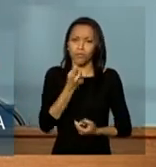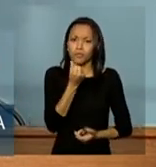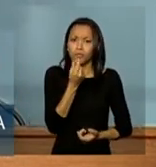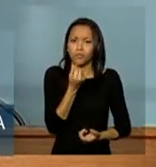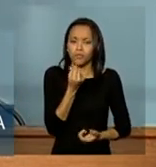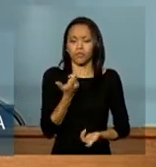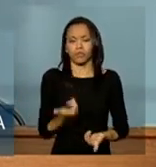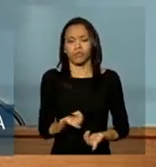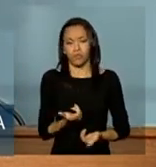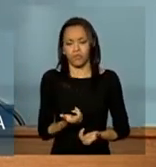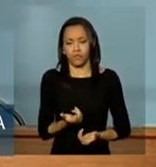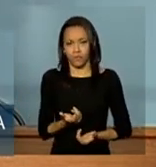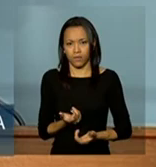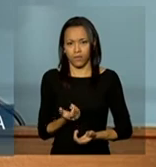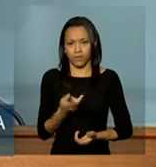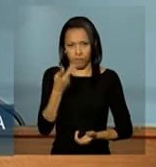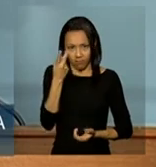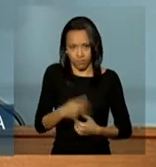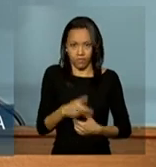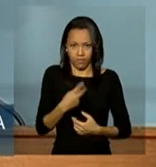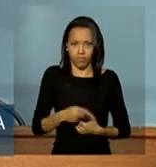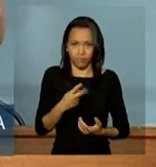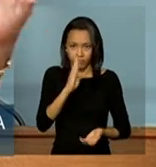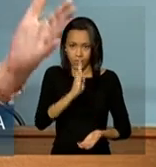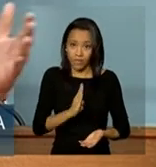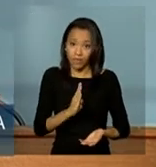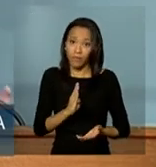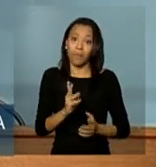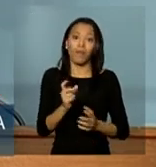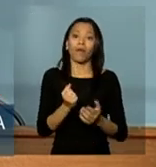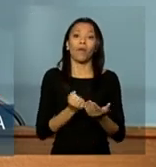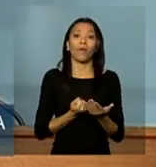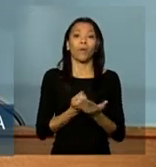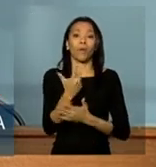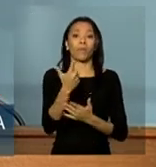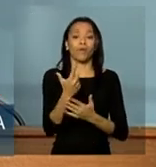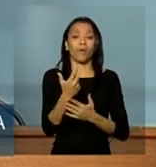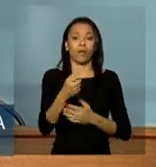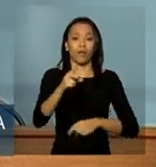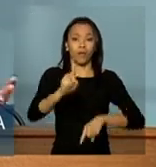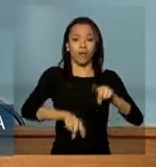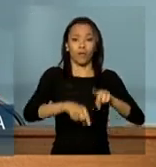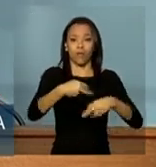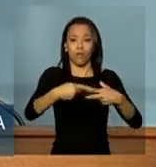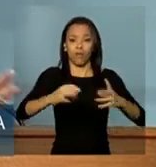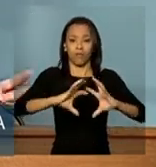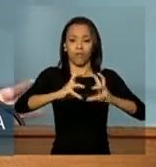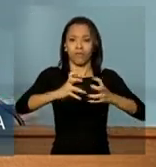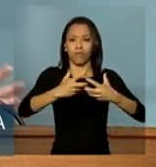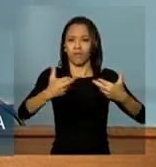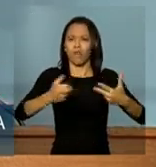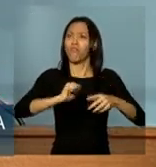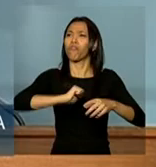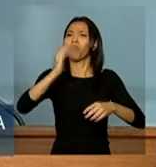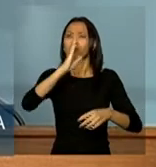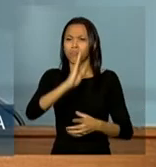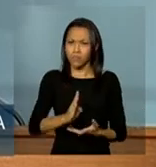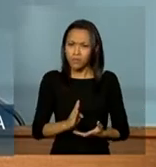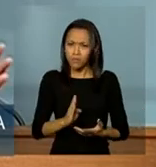Tesouro para importar máquinas e equipamentos se nós temos uma indústria